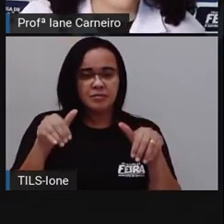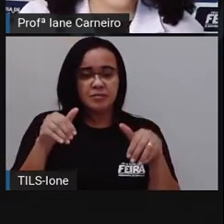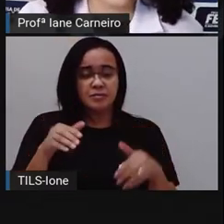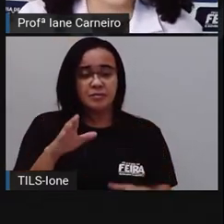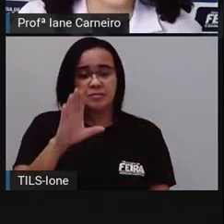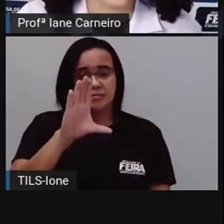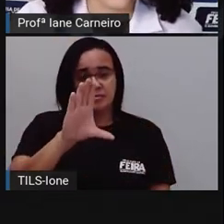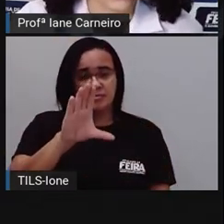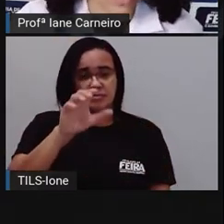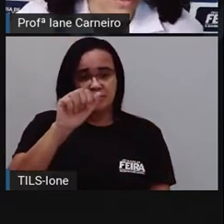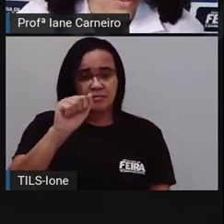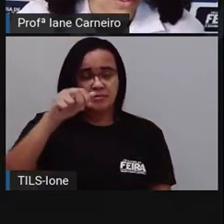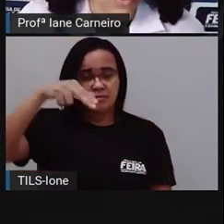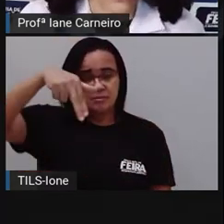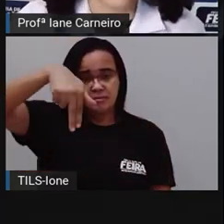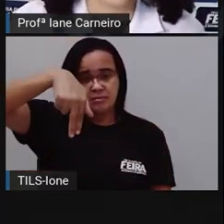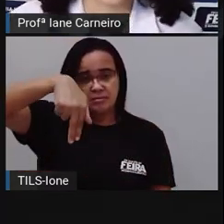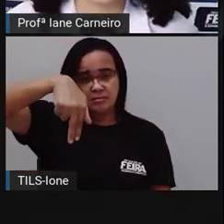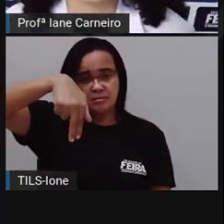Gu.